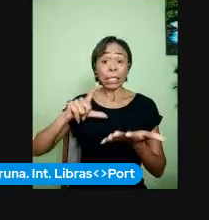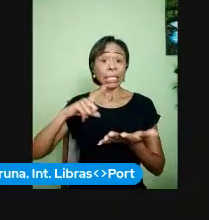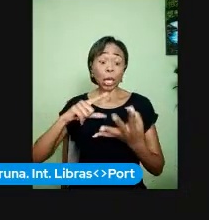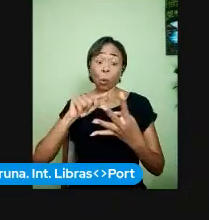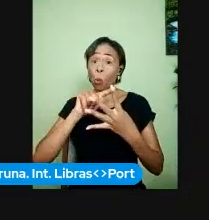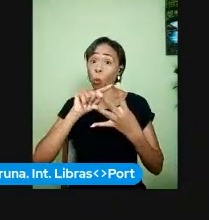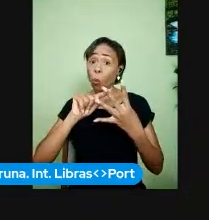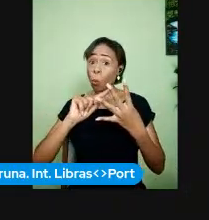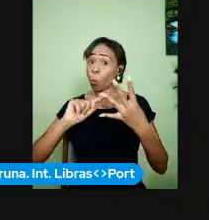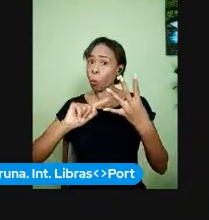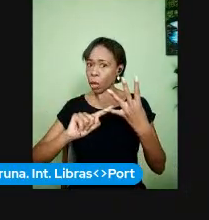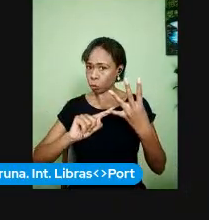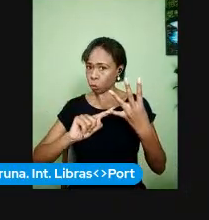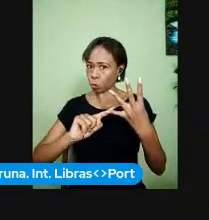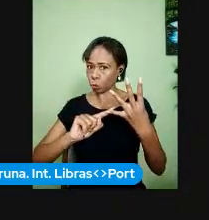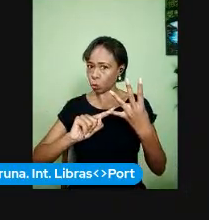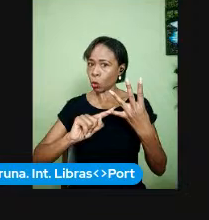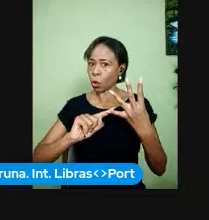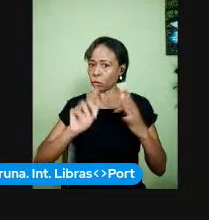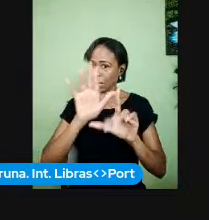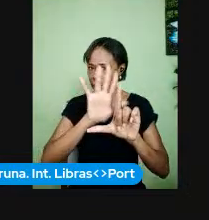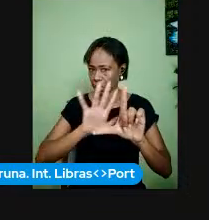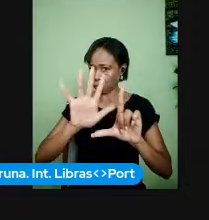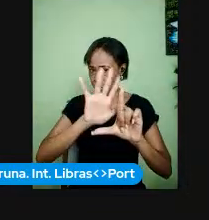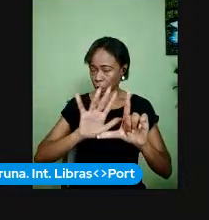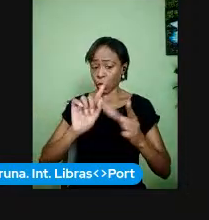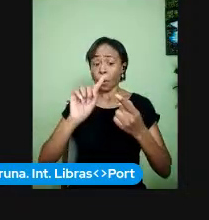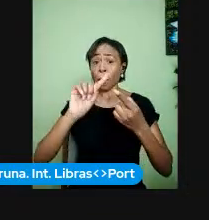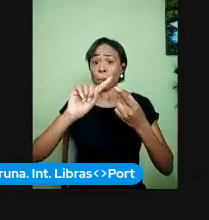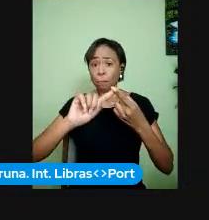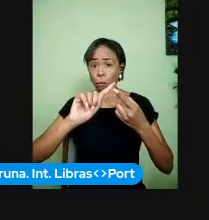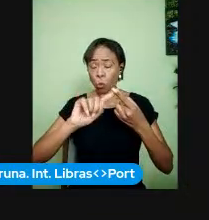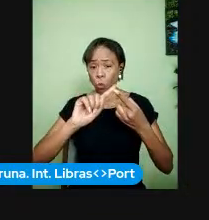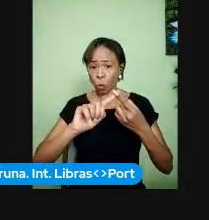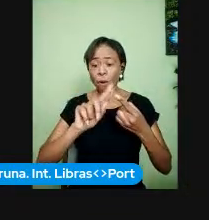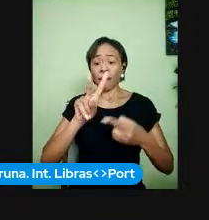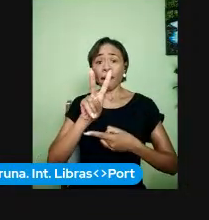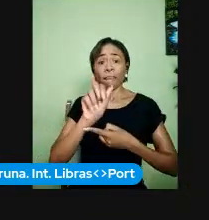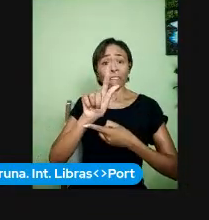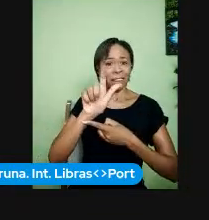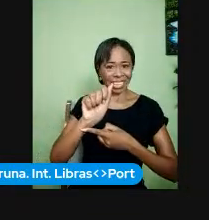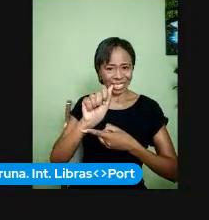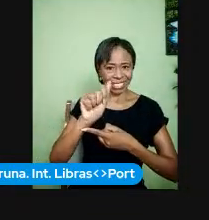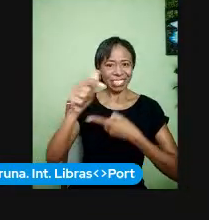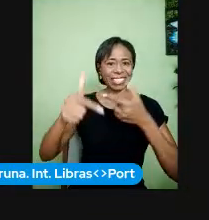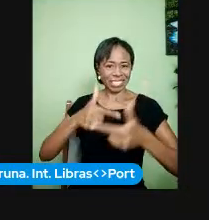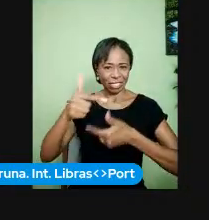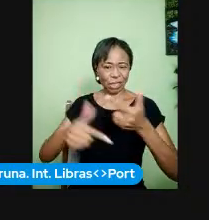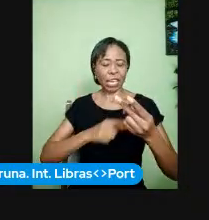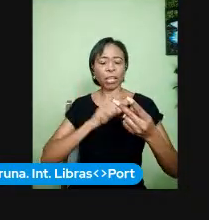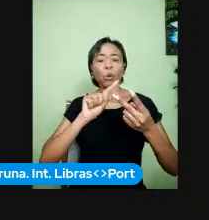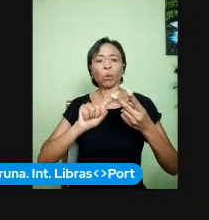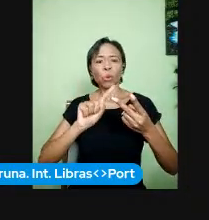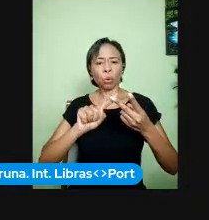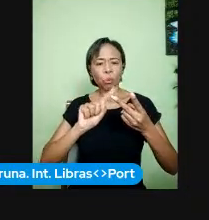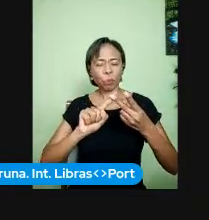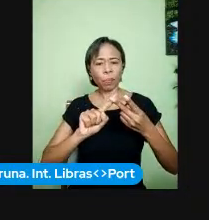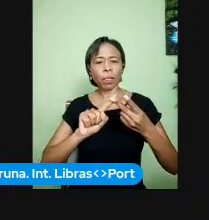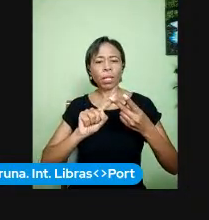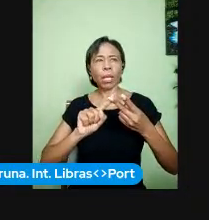dessa plataforma. Uma refere à vaga de empregos, a outra às empresas